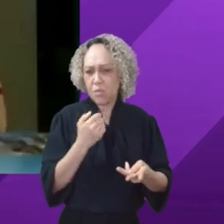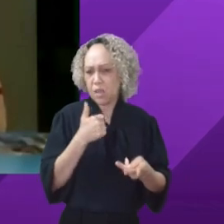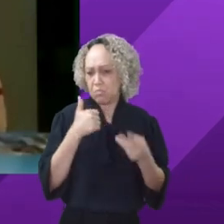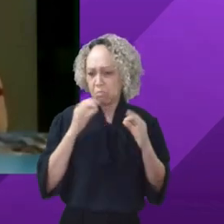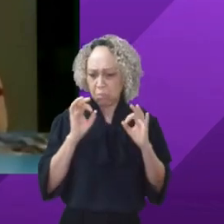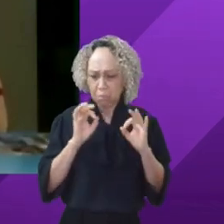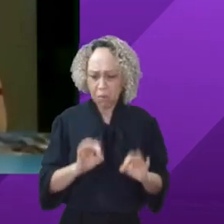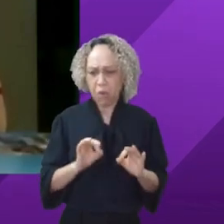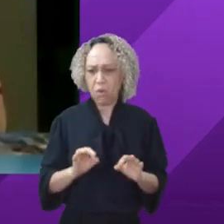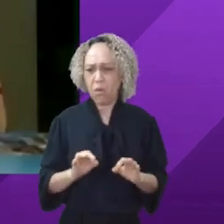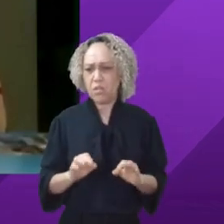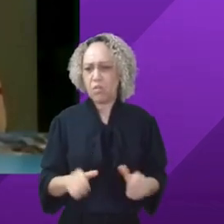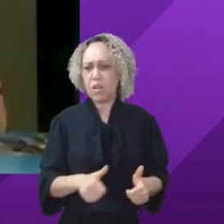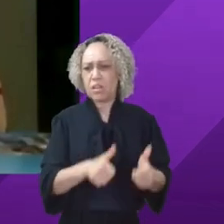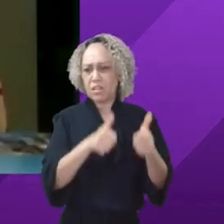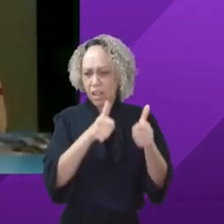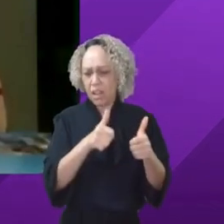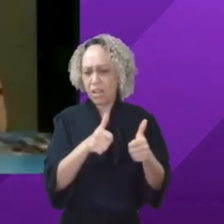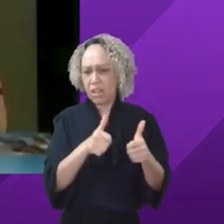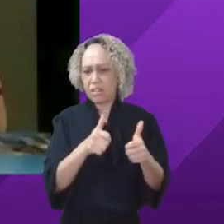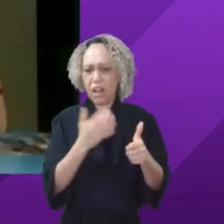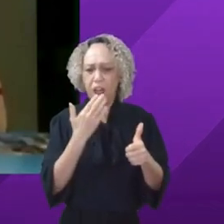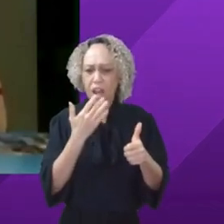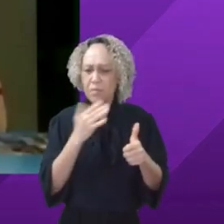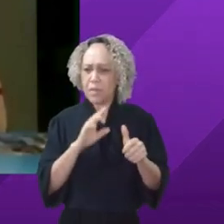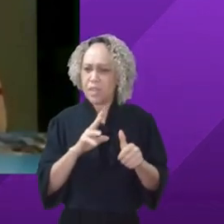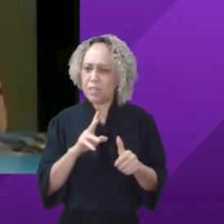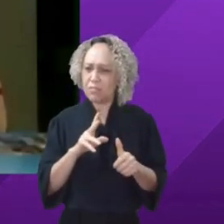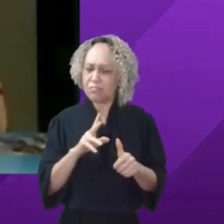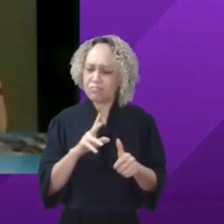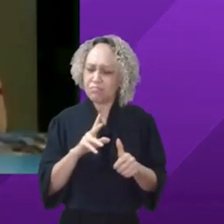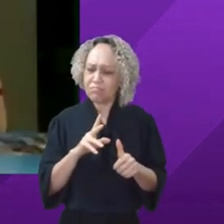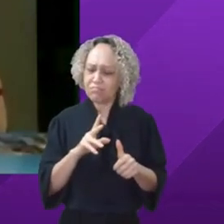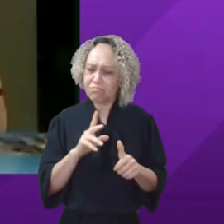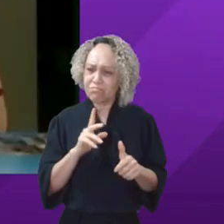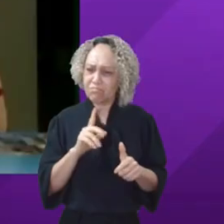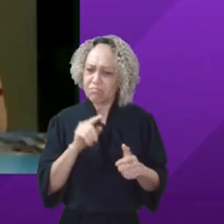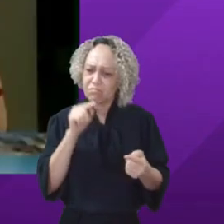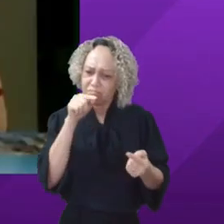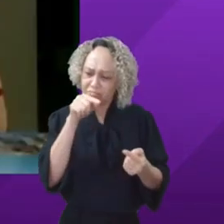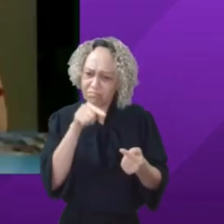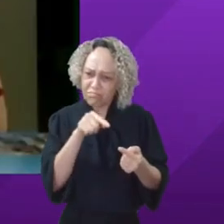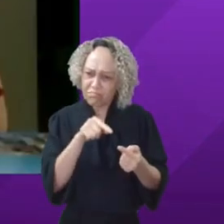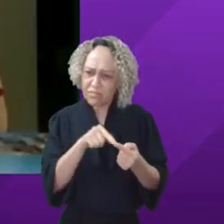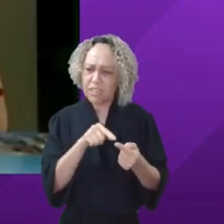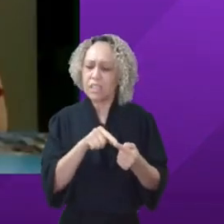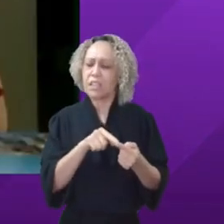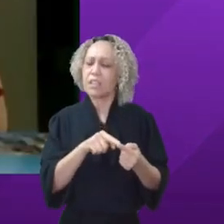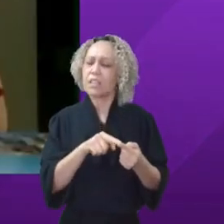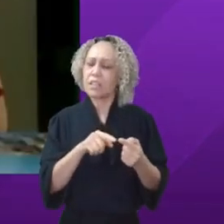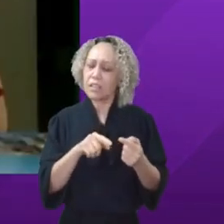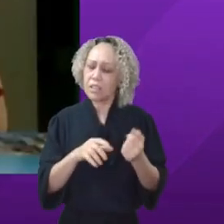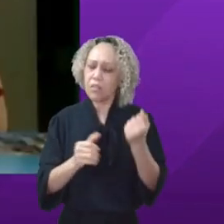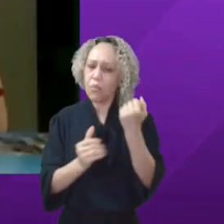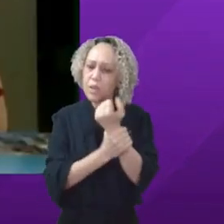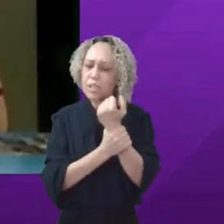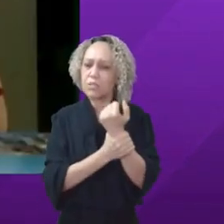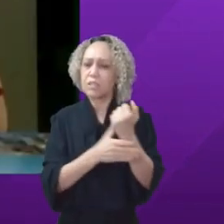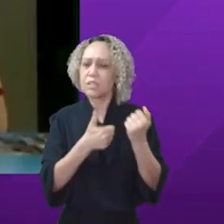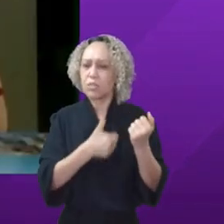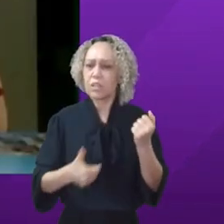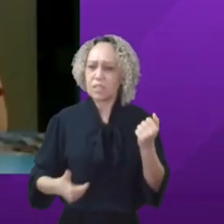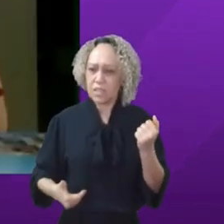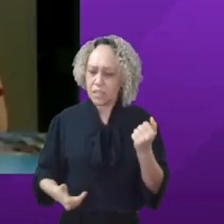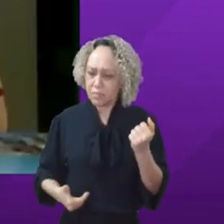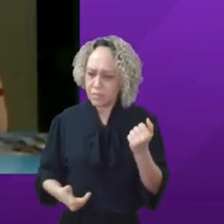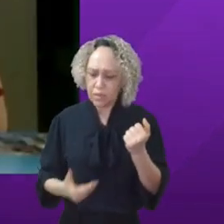de qualidades, alimentos que sejam, como diz a segurança alimentar e nutricional, em